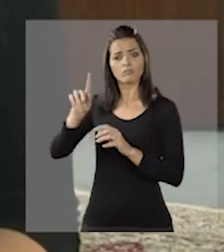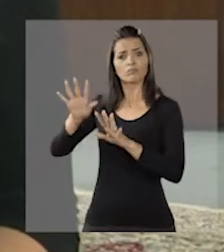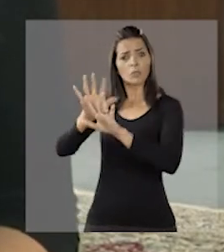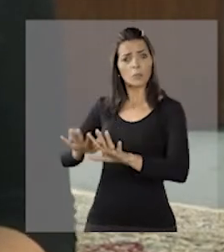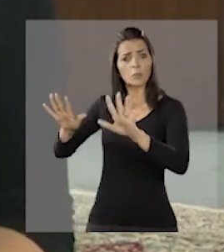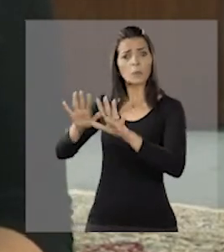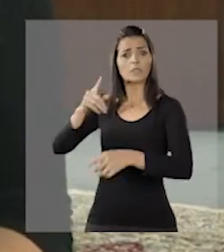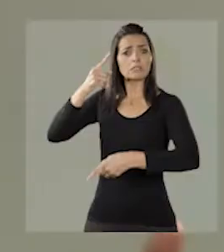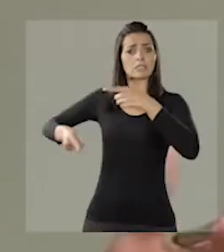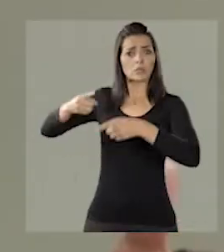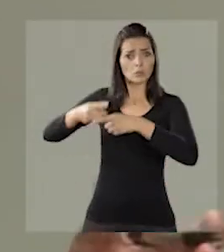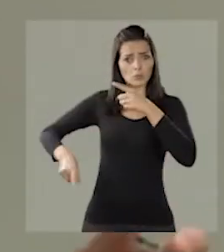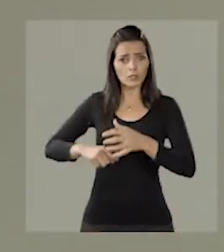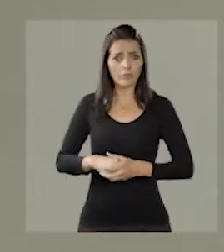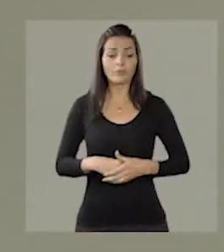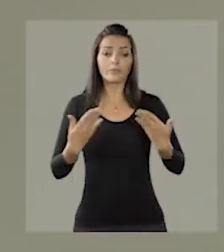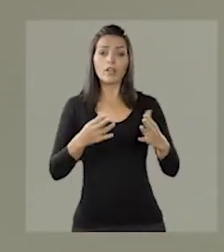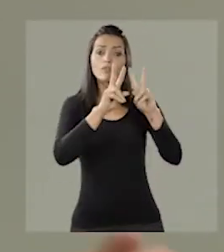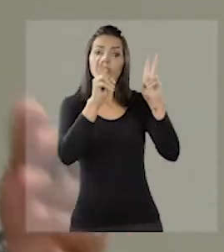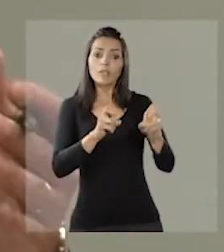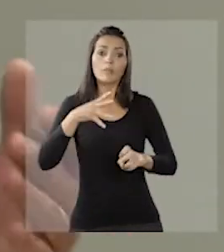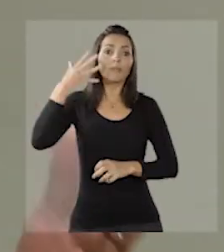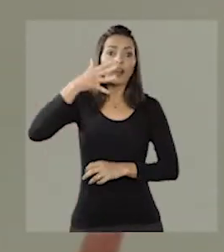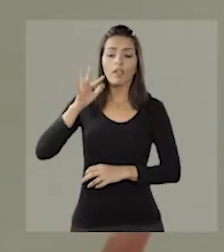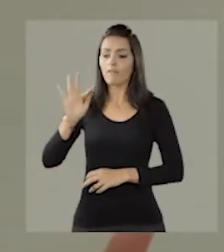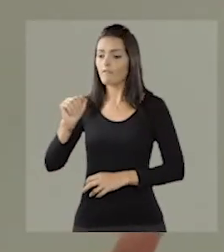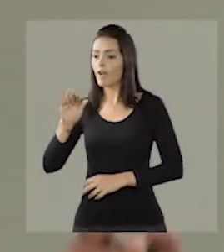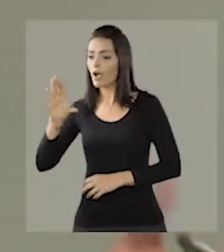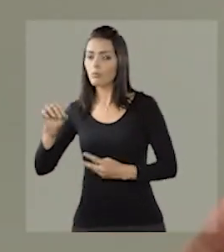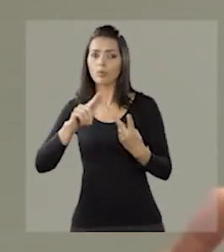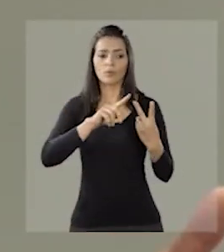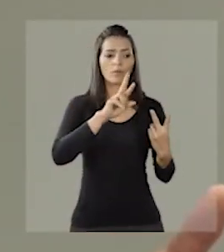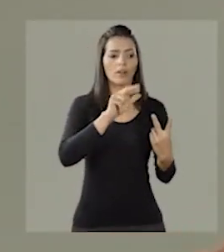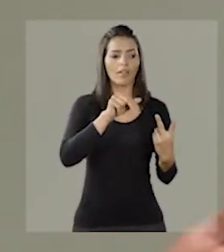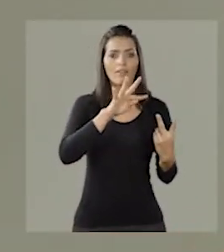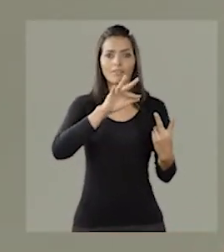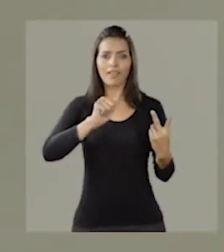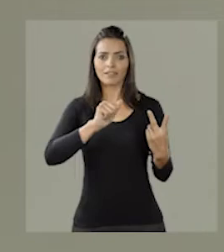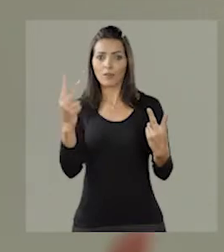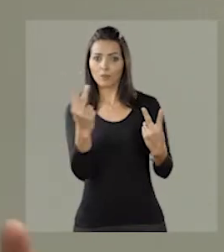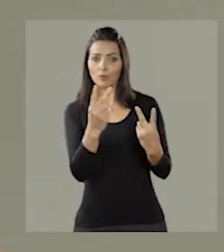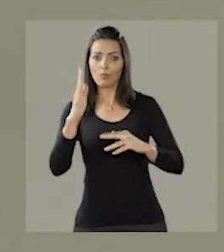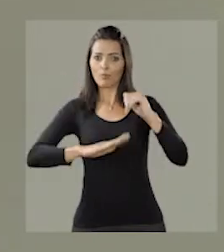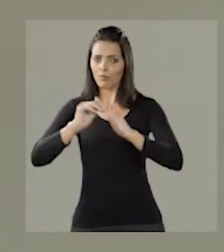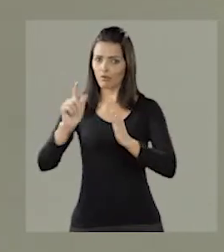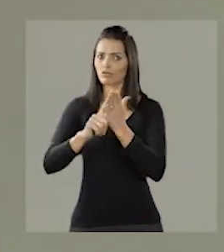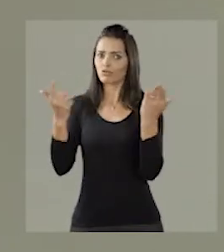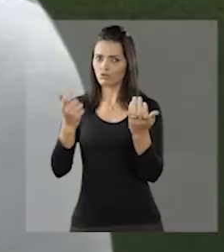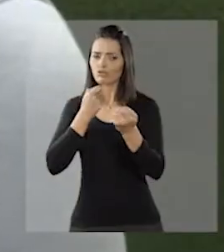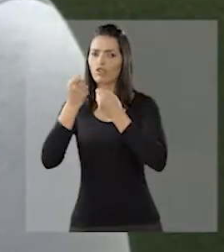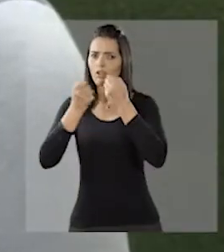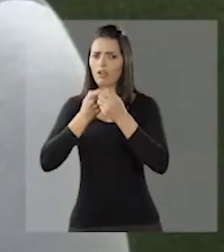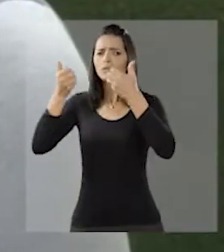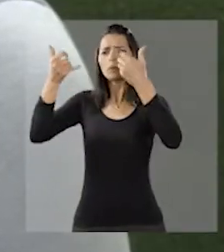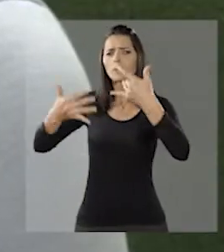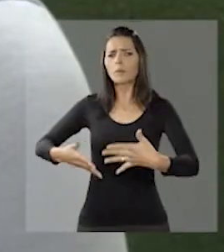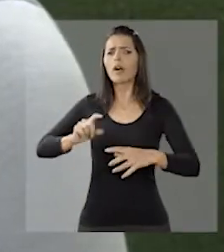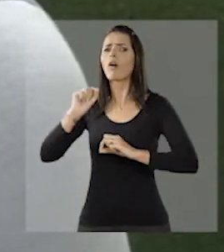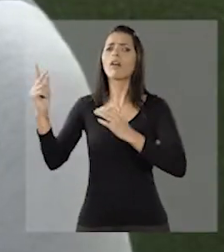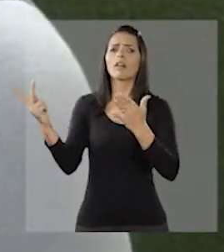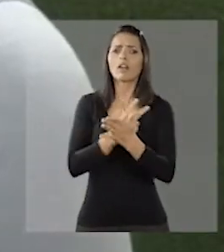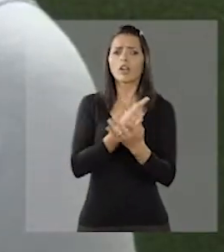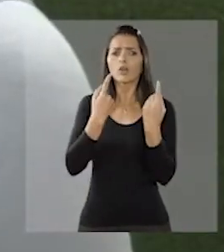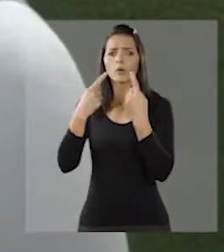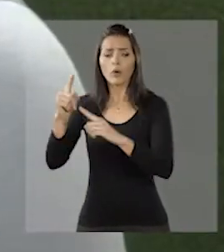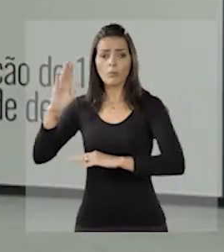uma forma de censura. Essa censura judicial foi tema das palestras dos jornalistas Fábio Panúzio e Renata Luprete,